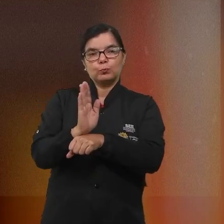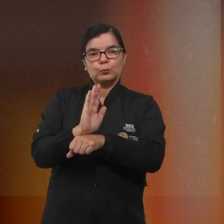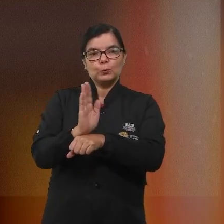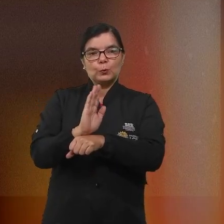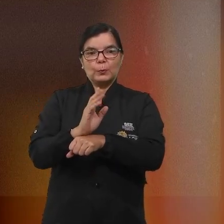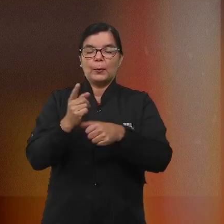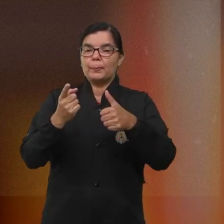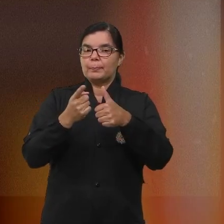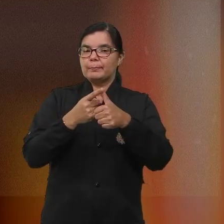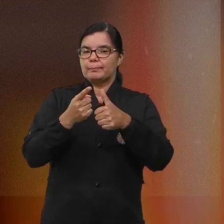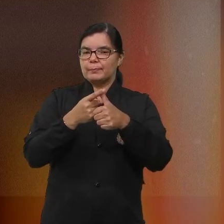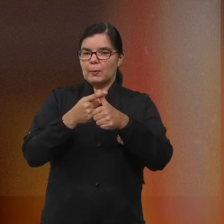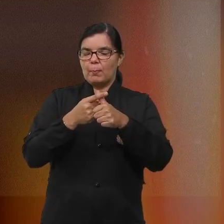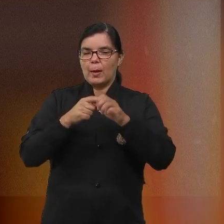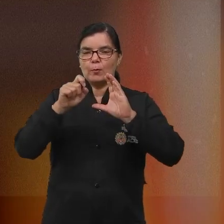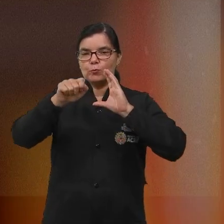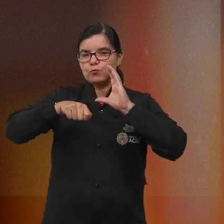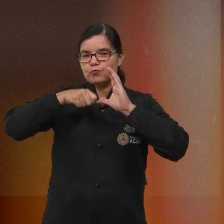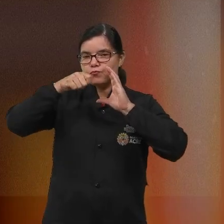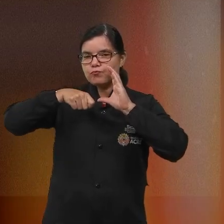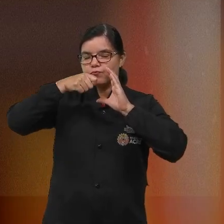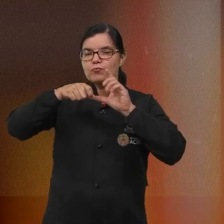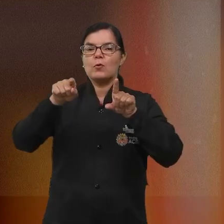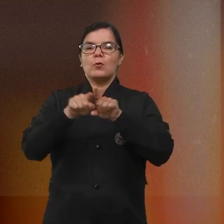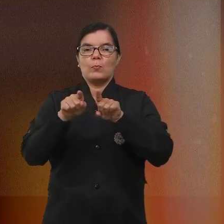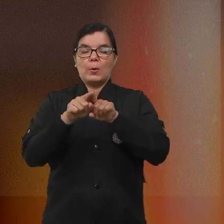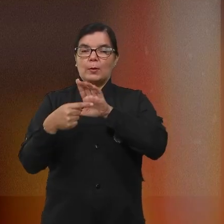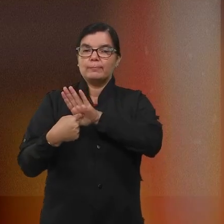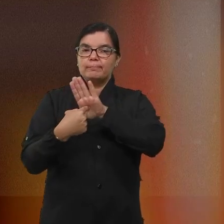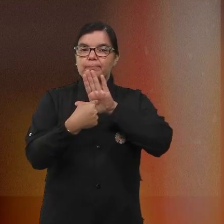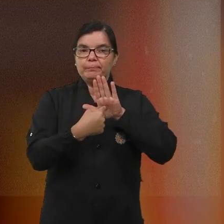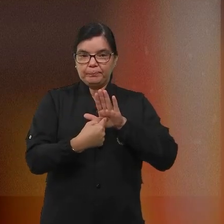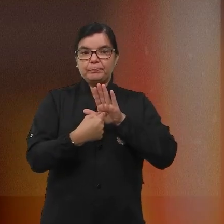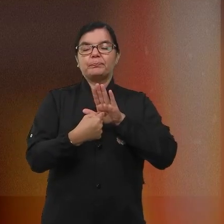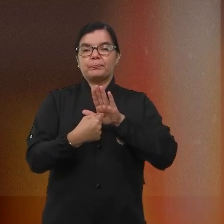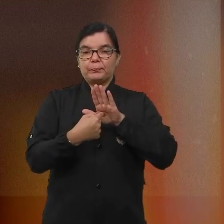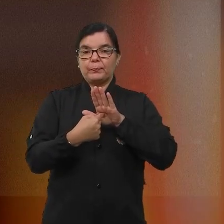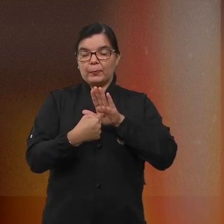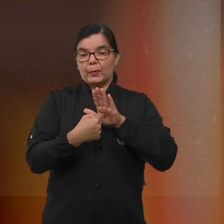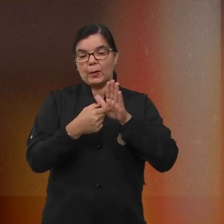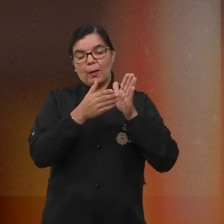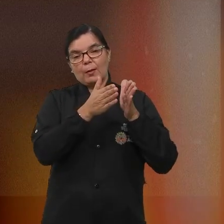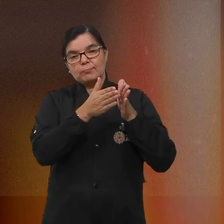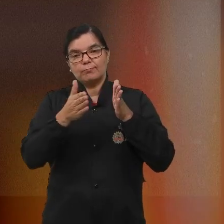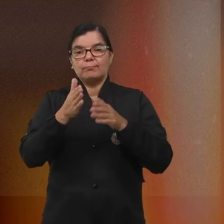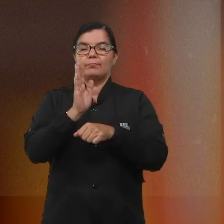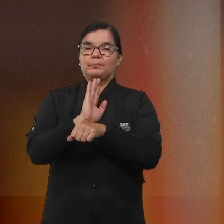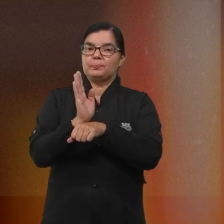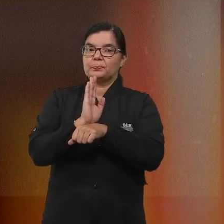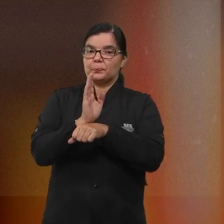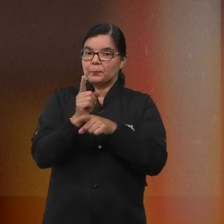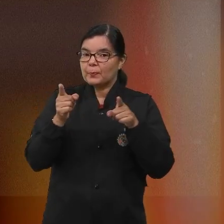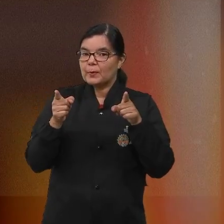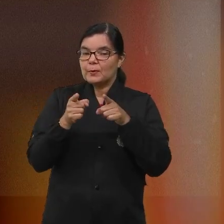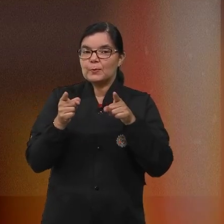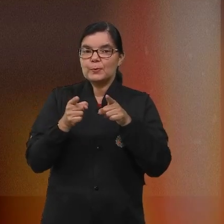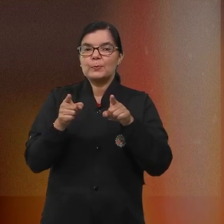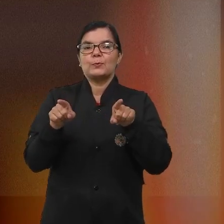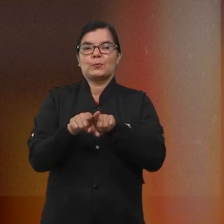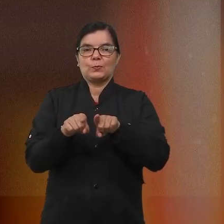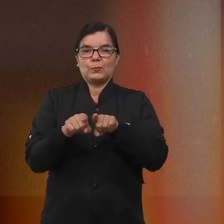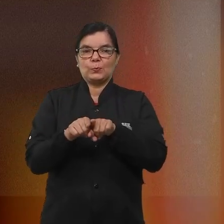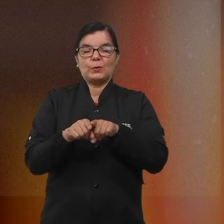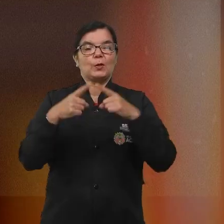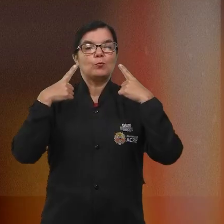foi o equipamento utilizado para exibir as primeiras cenas de filmes, né? As primeiras exibições de